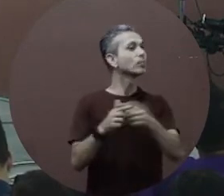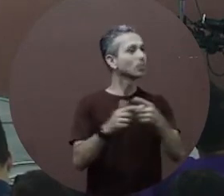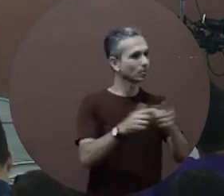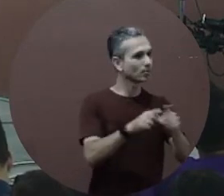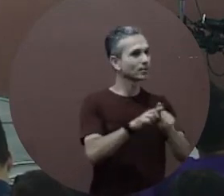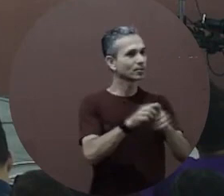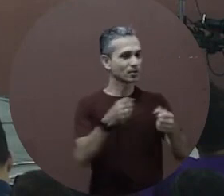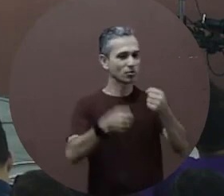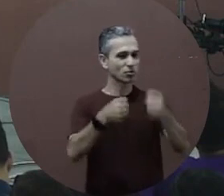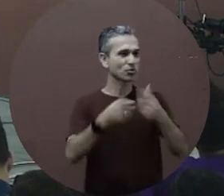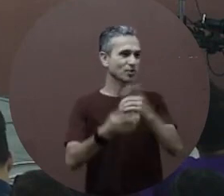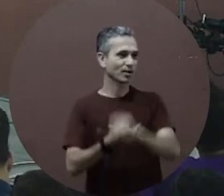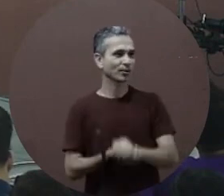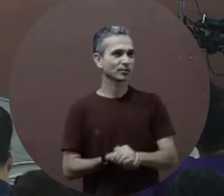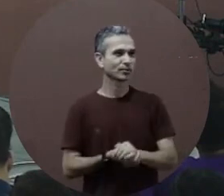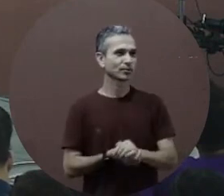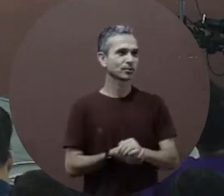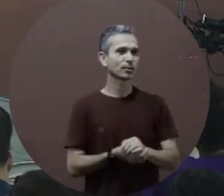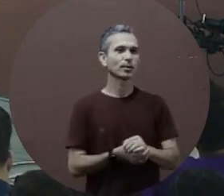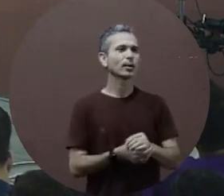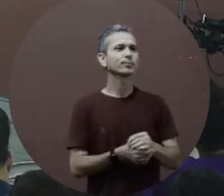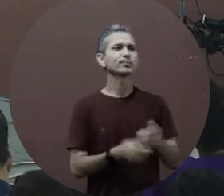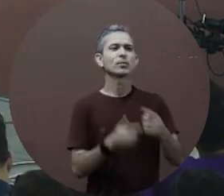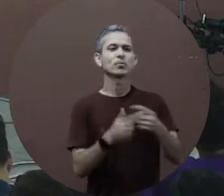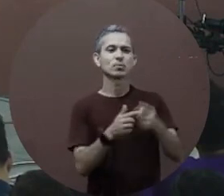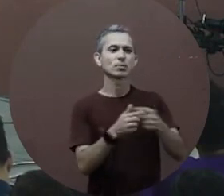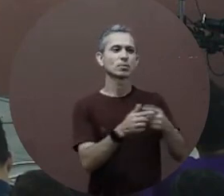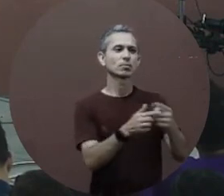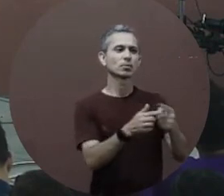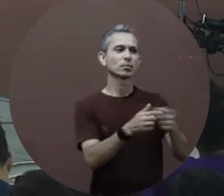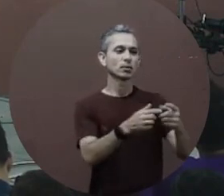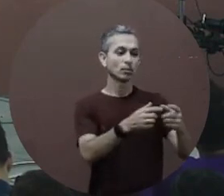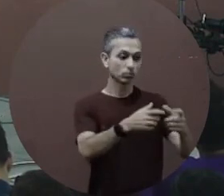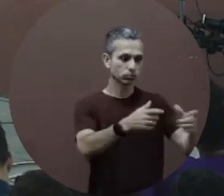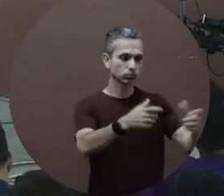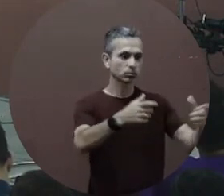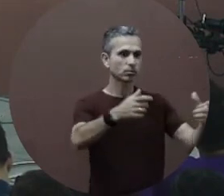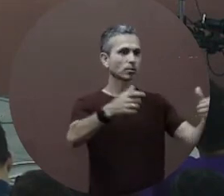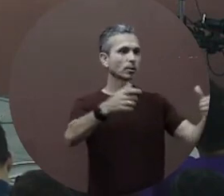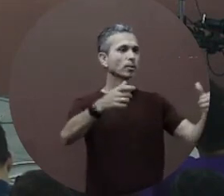trocar o motor. Aí o cabo fica com raiva de quem? Do mecânico.